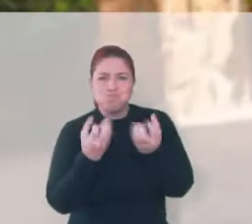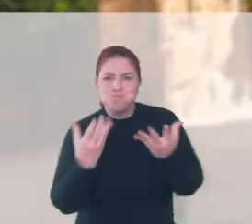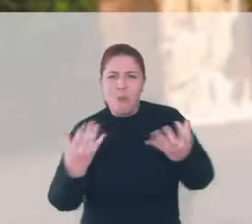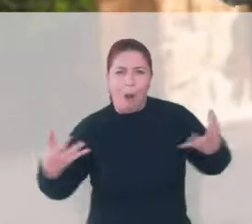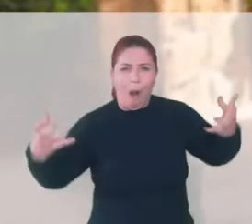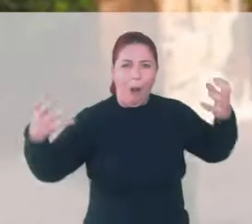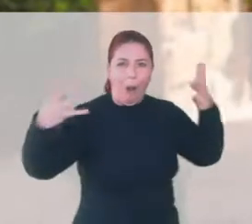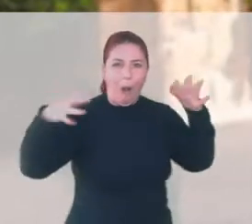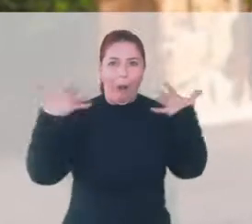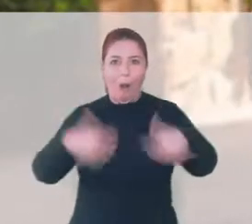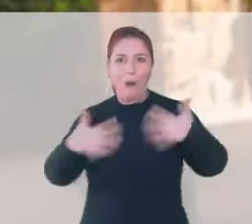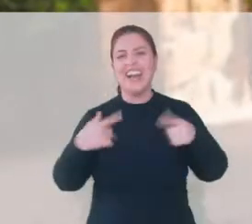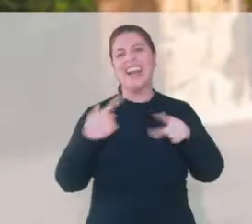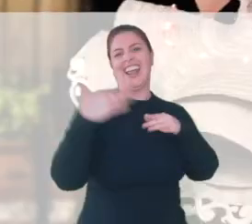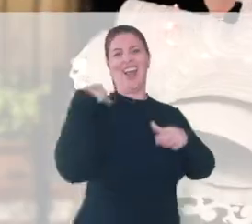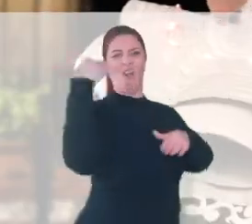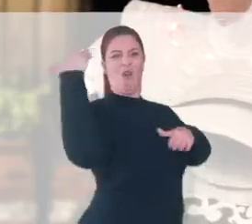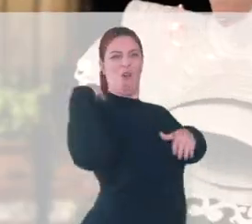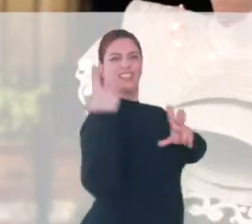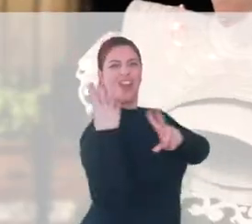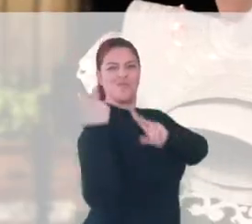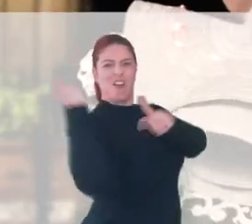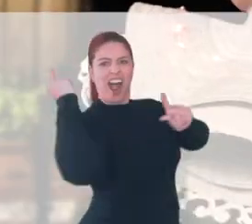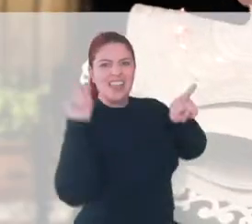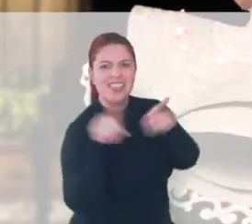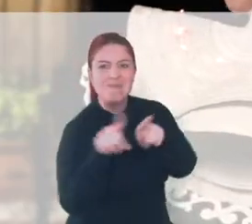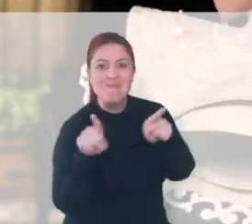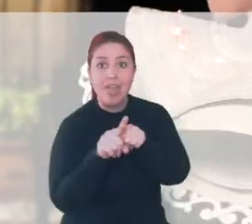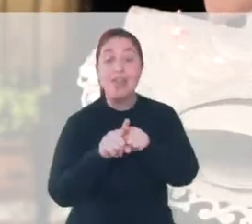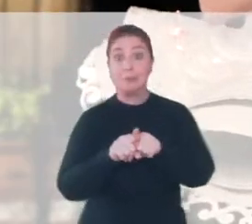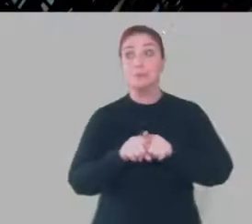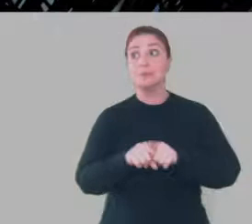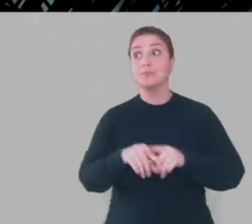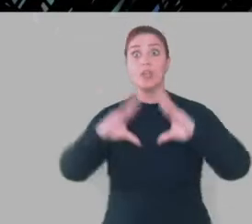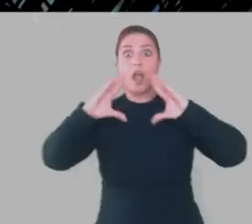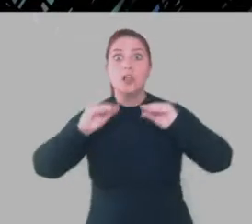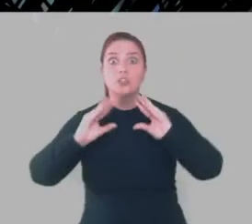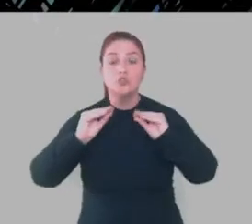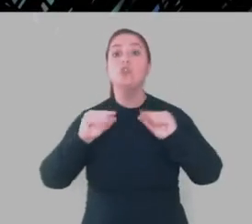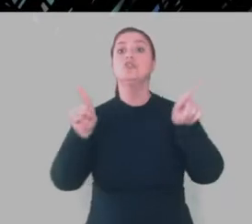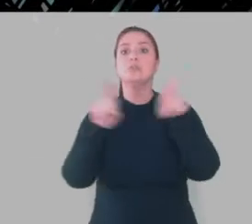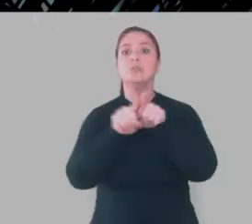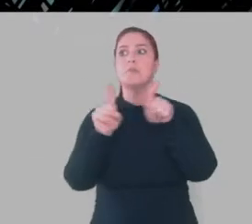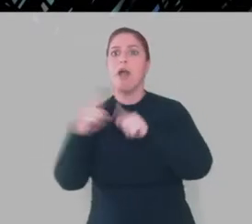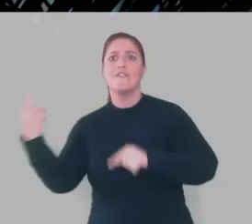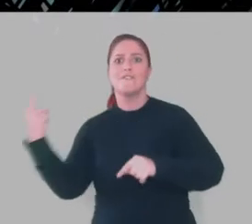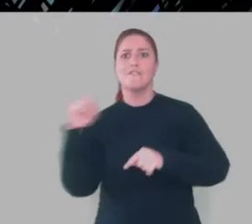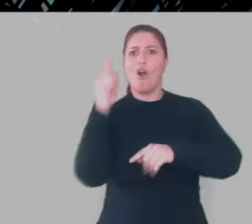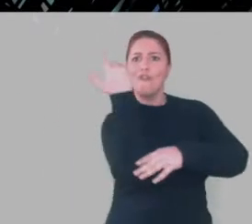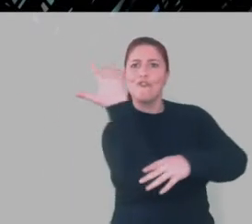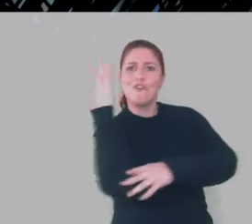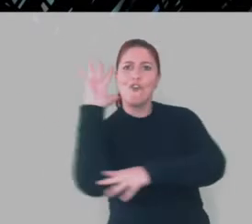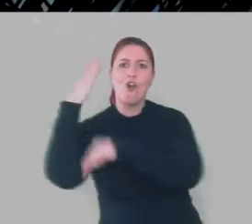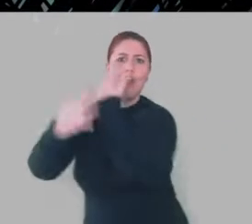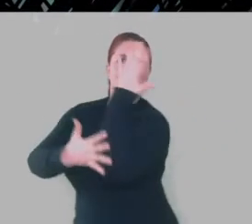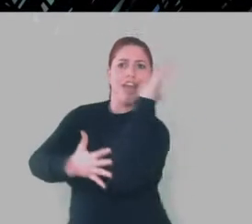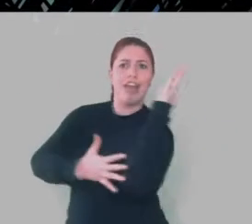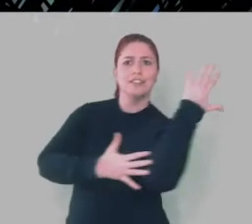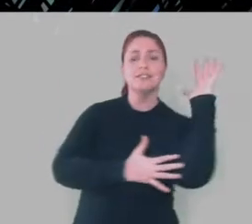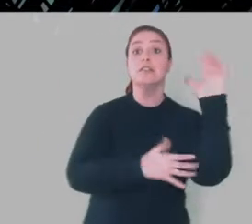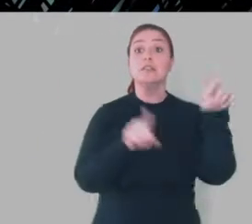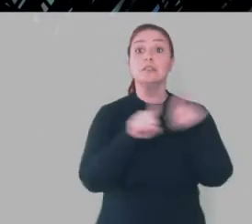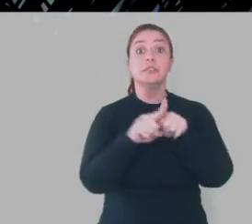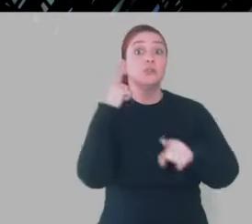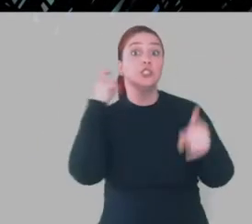se livrar da sua corcunda. Na mesma noite, ele foi para aquela moita onde tudo tinha ocorrido e ouviu ao